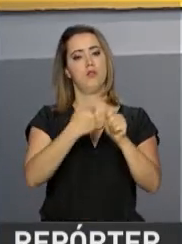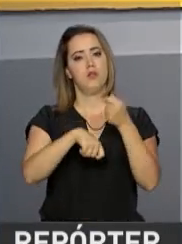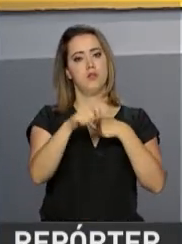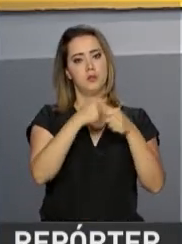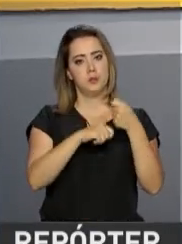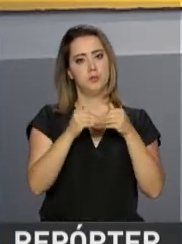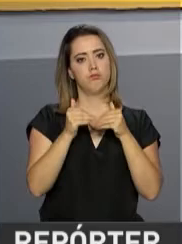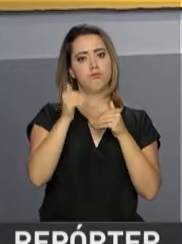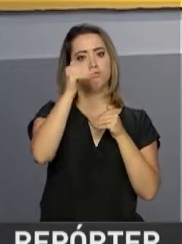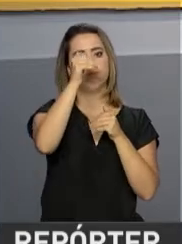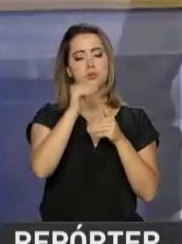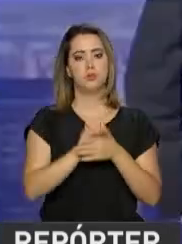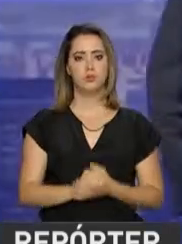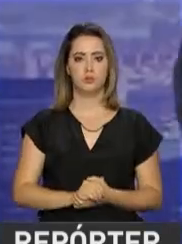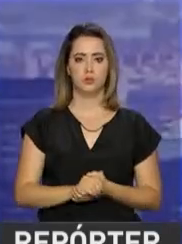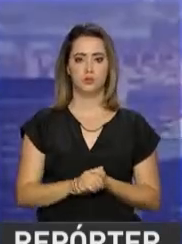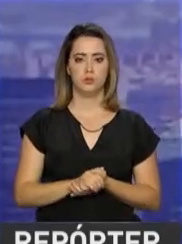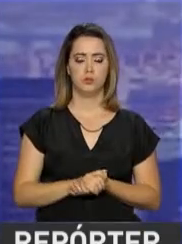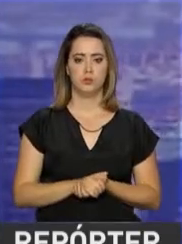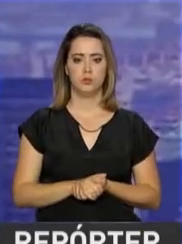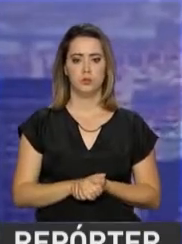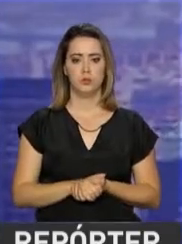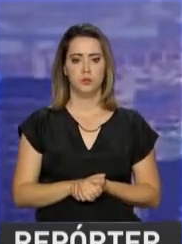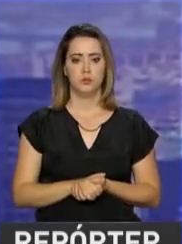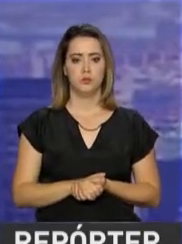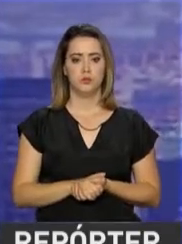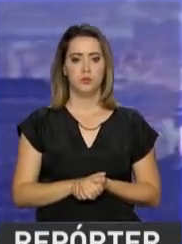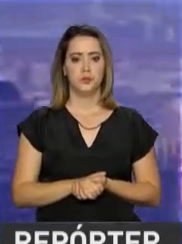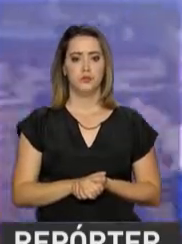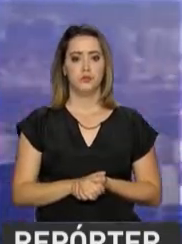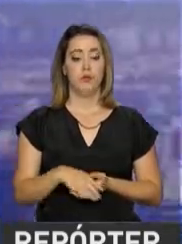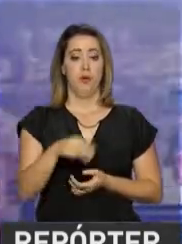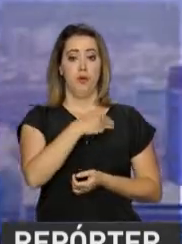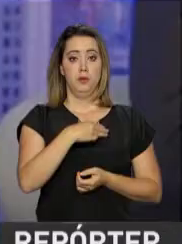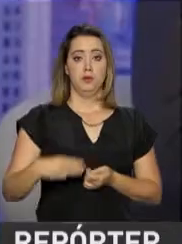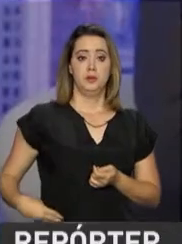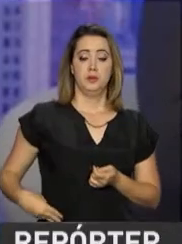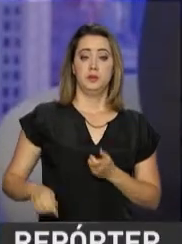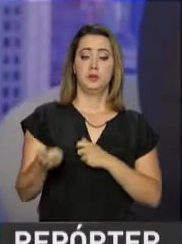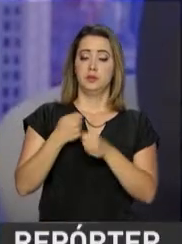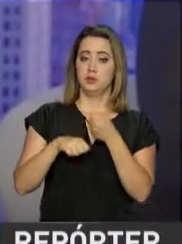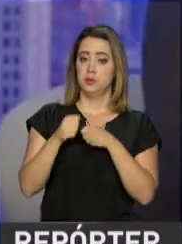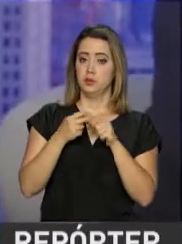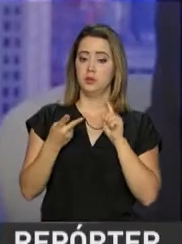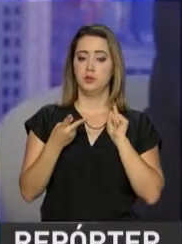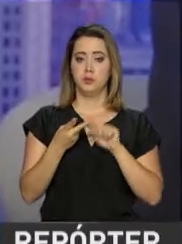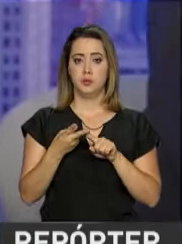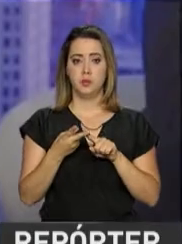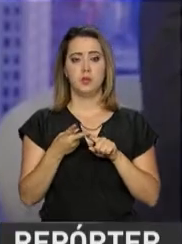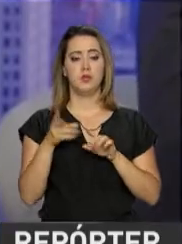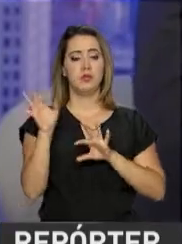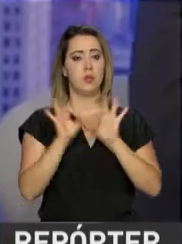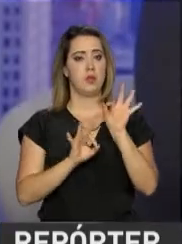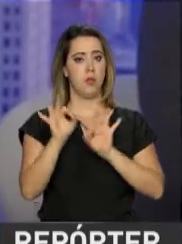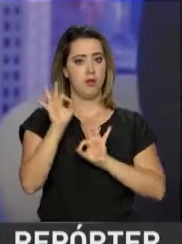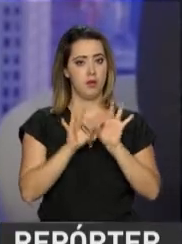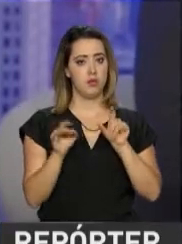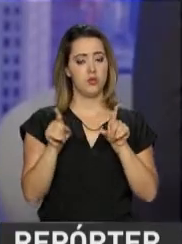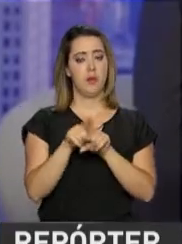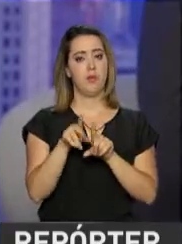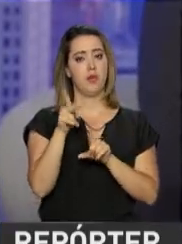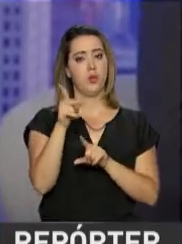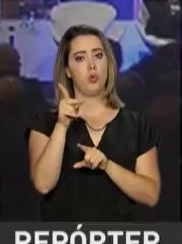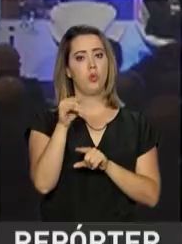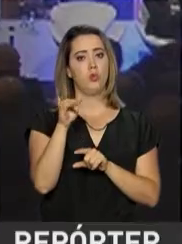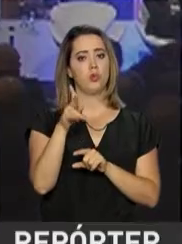econômico os ministros da fazenda henrique meirelles e do planejamento de oliveira participaram nesta sexta-feira